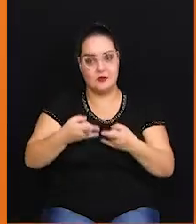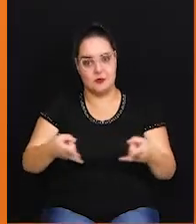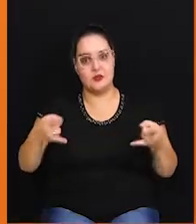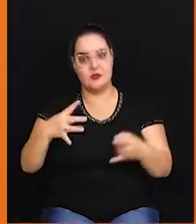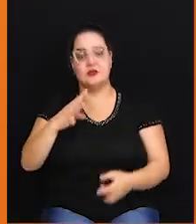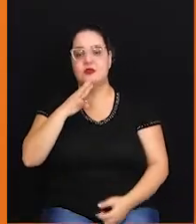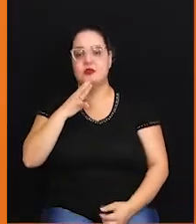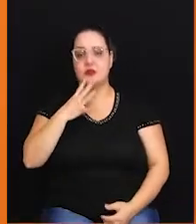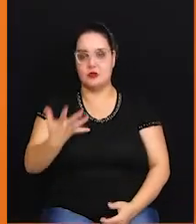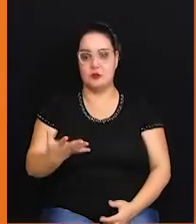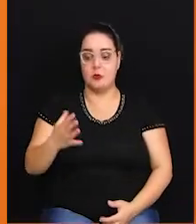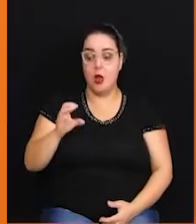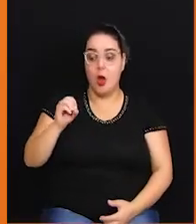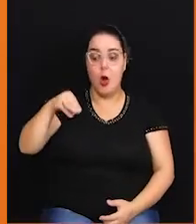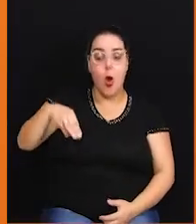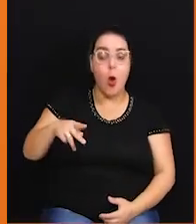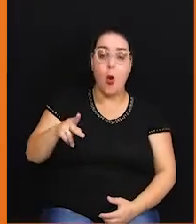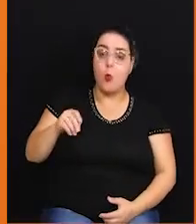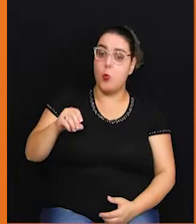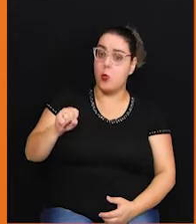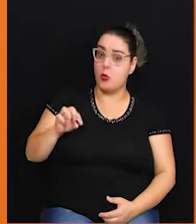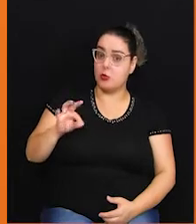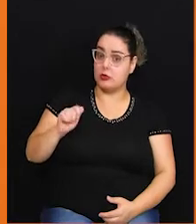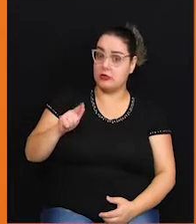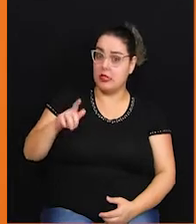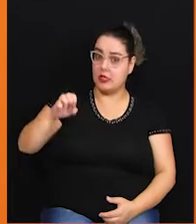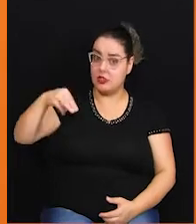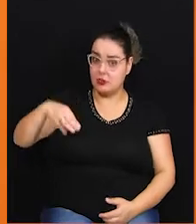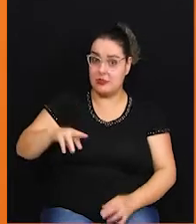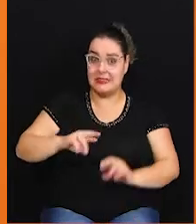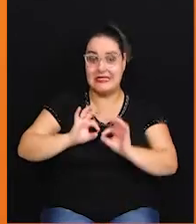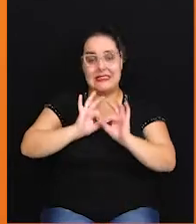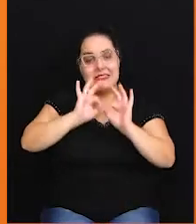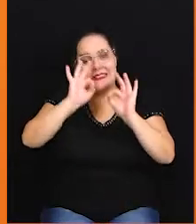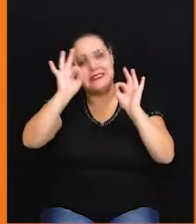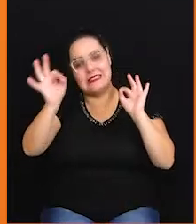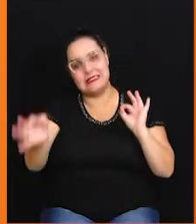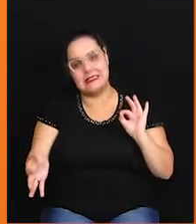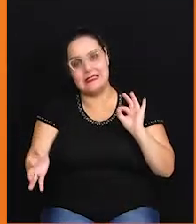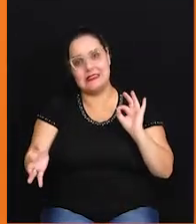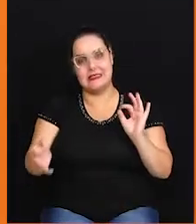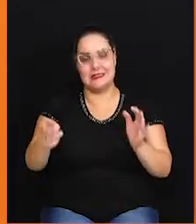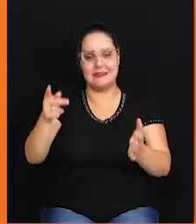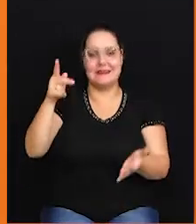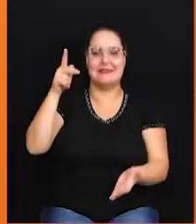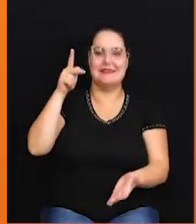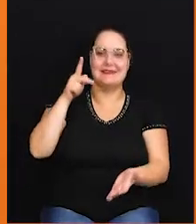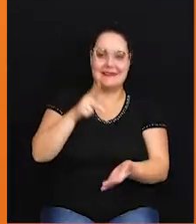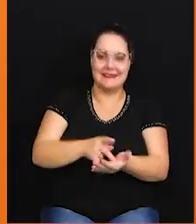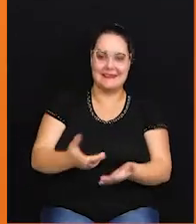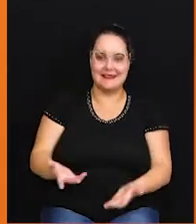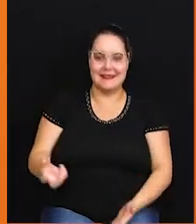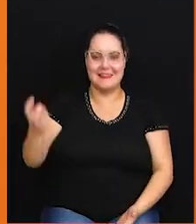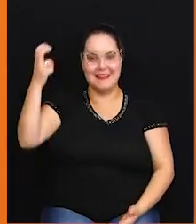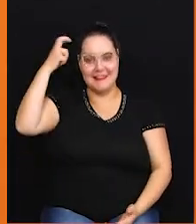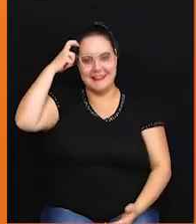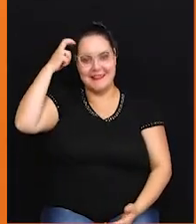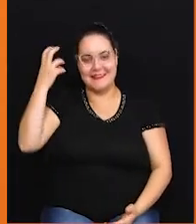absorvente que a gente conhece para compostagem, mas tudo isso ainda está um pouco distante da nossa realidade. E a nossa cultura